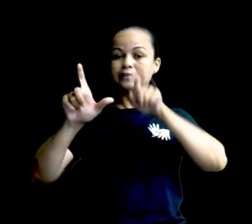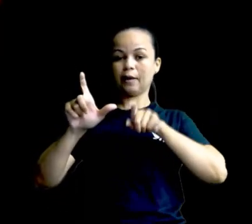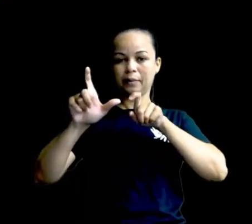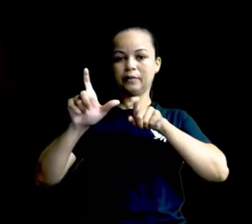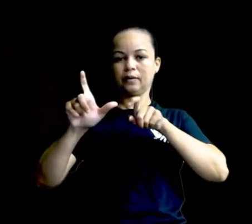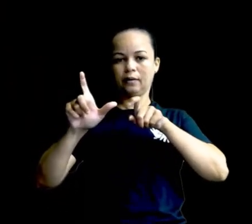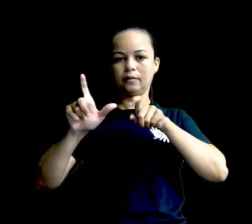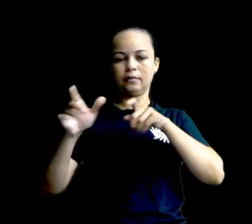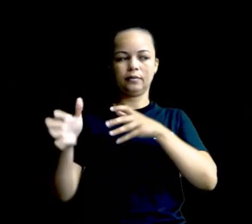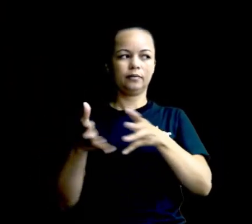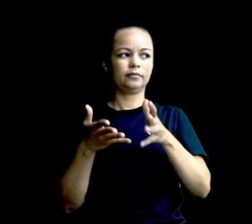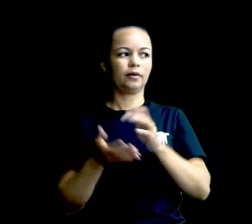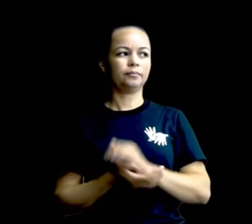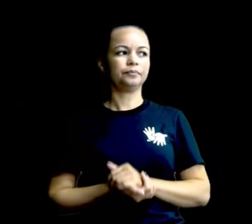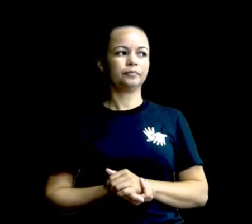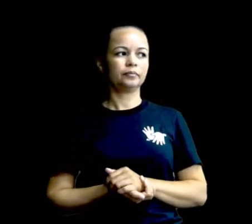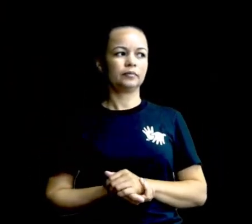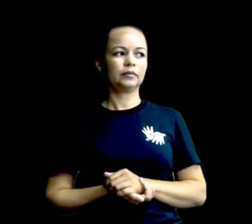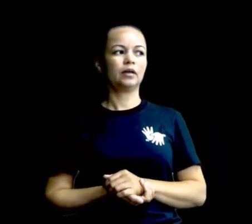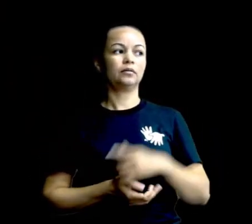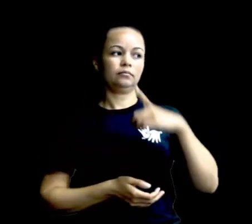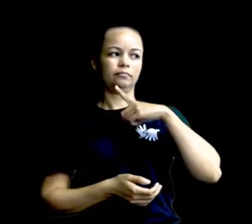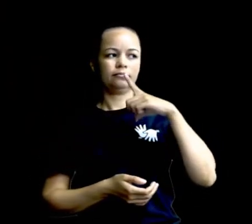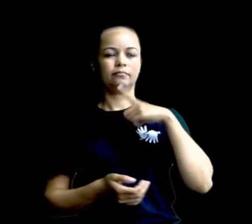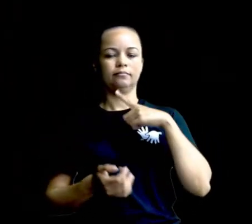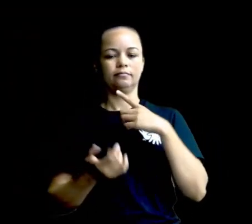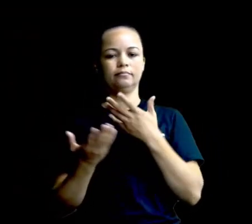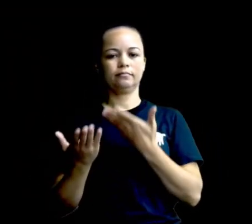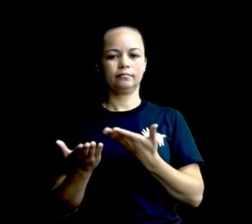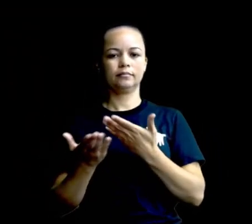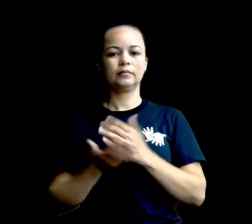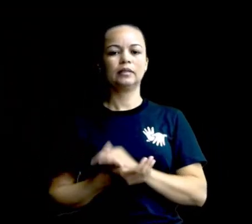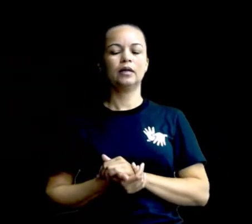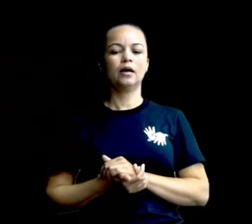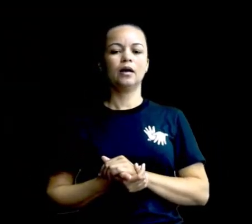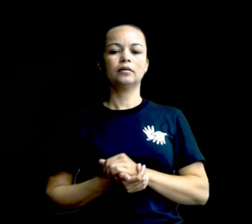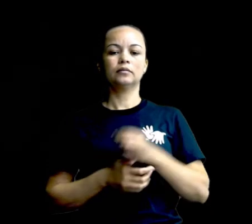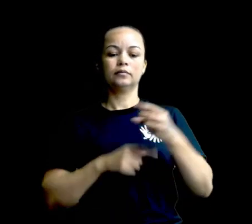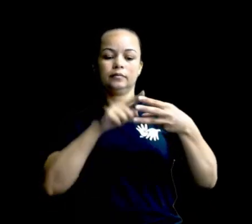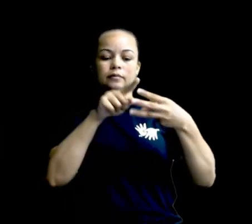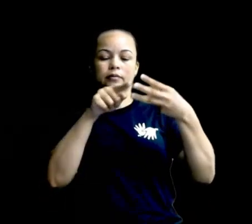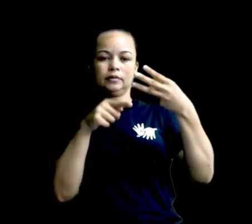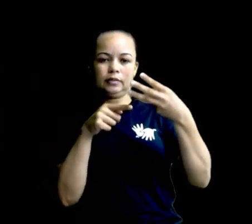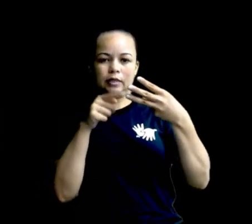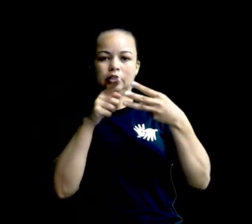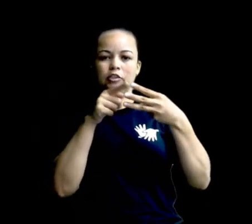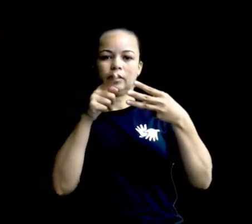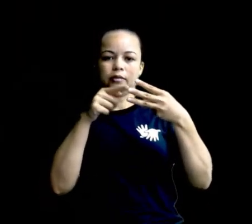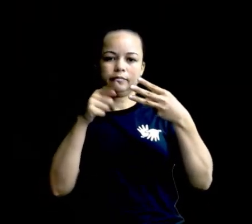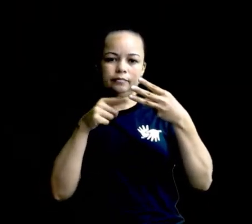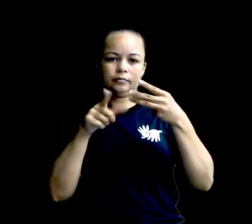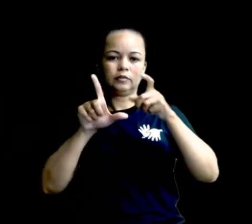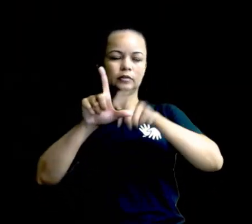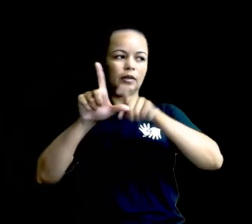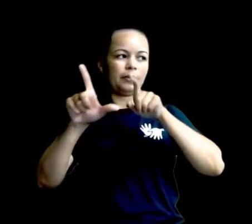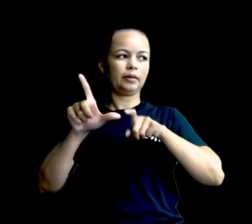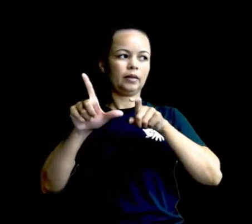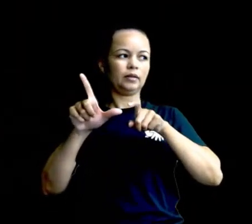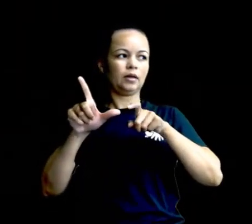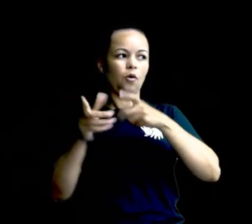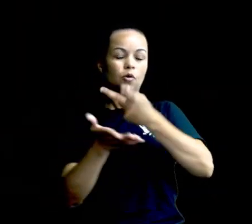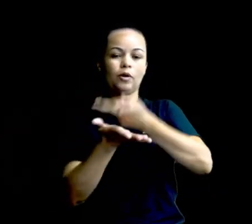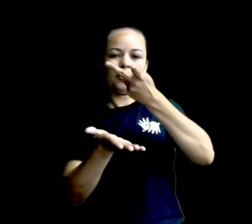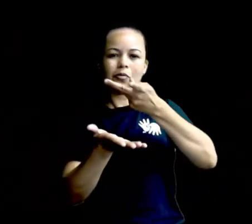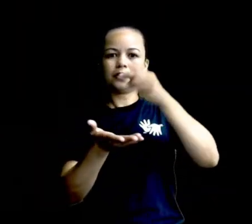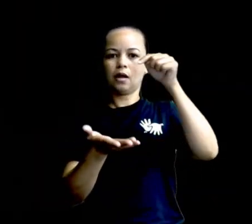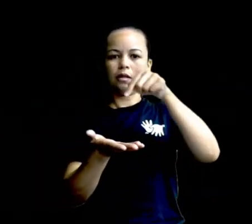falei? São independentes. Então, eu tenho aqui os 3, tá? Cada um